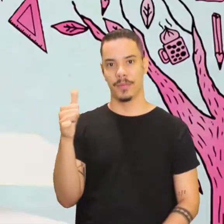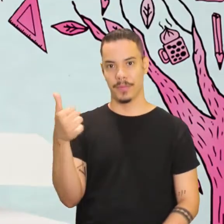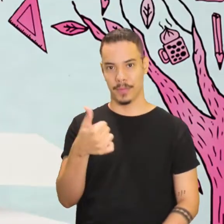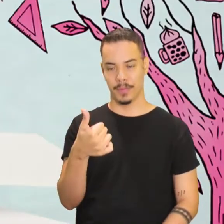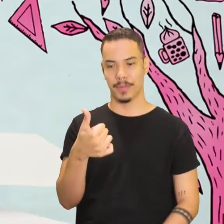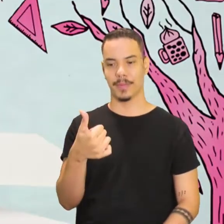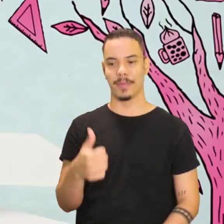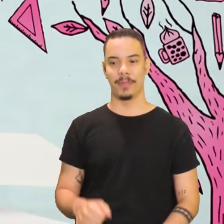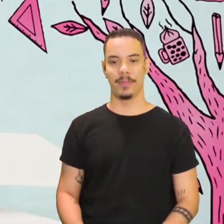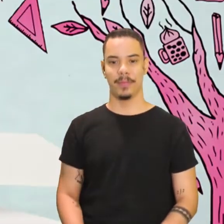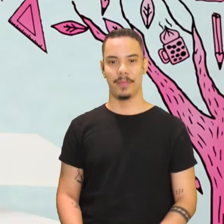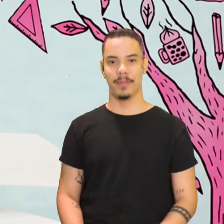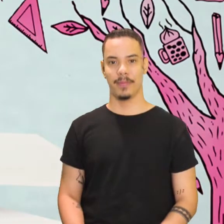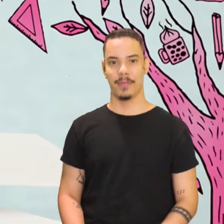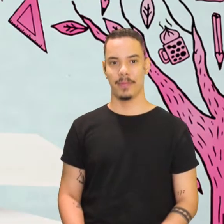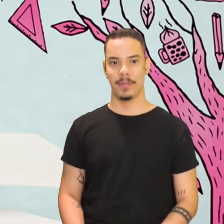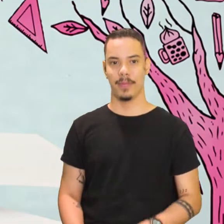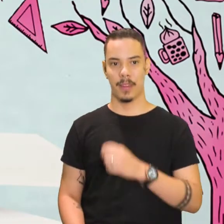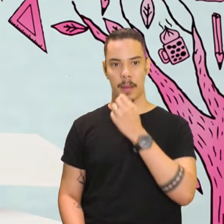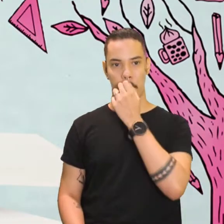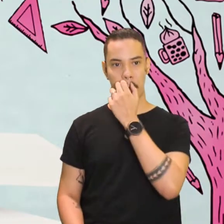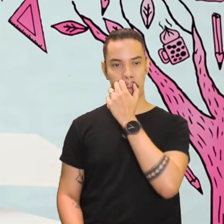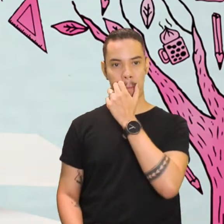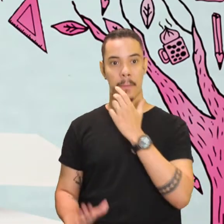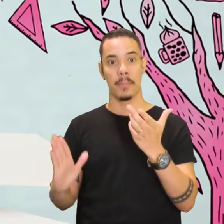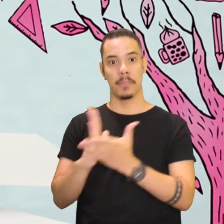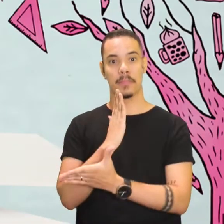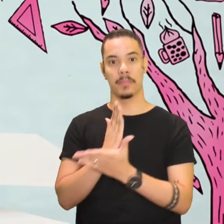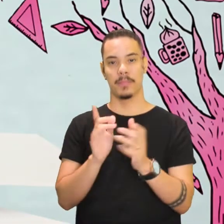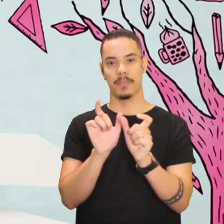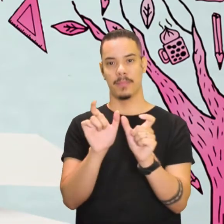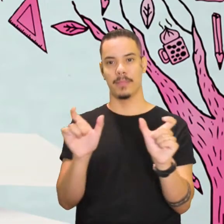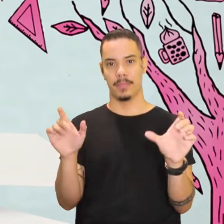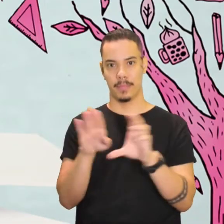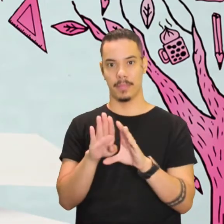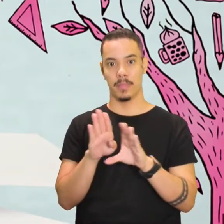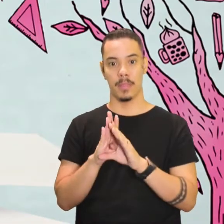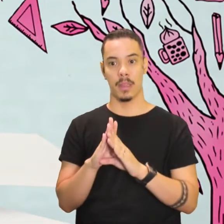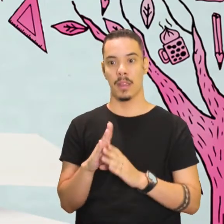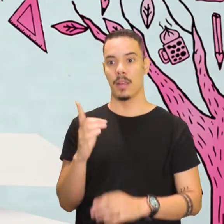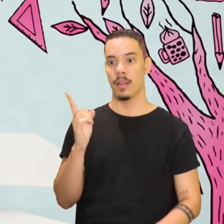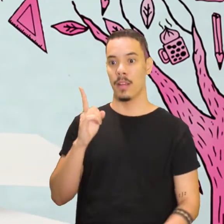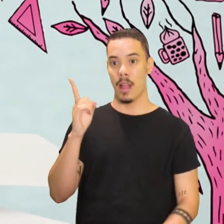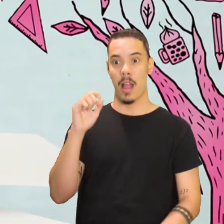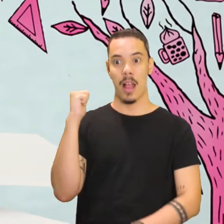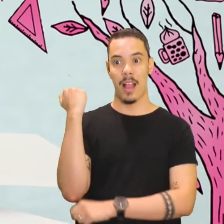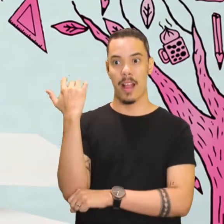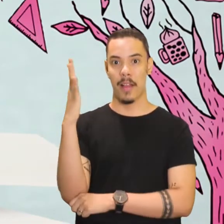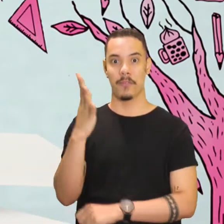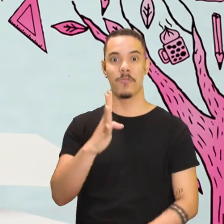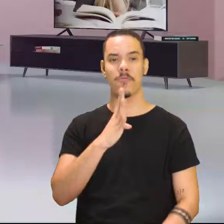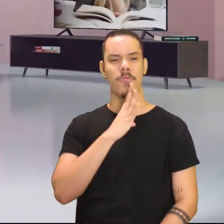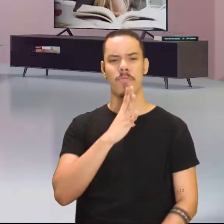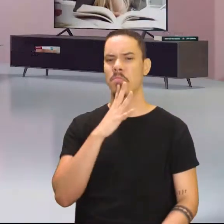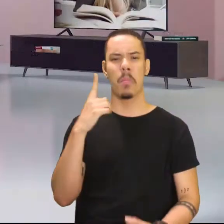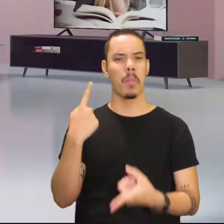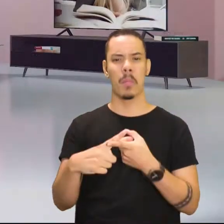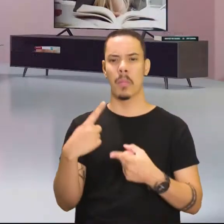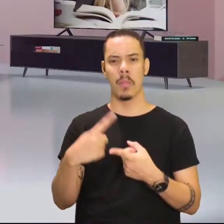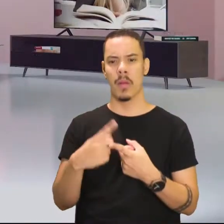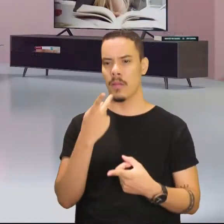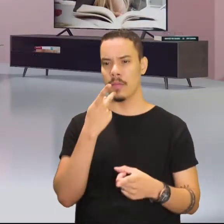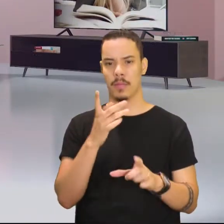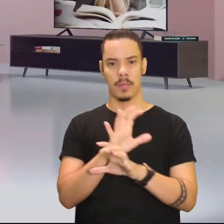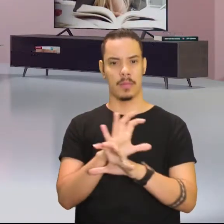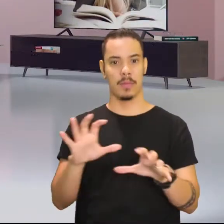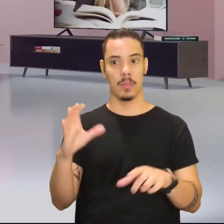2.1, né? Emprego de certas palavras aqui, a nossa árvore do conhecimento. Por que a gente chama aqui a árvore